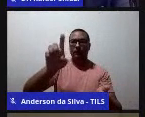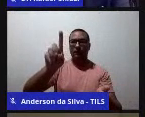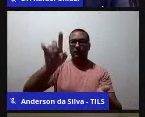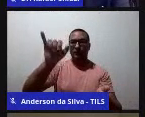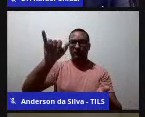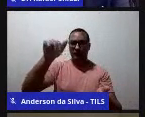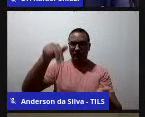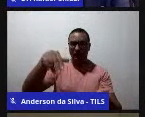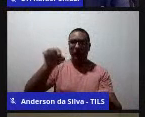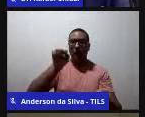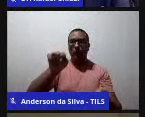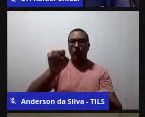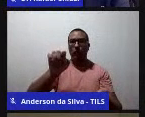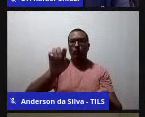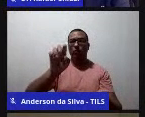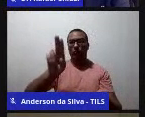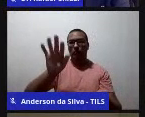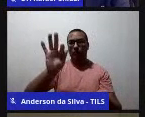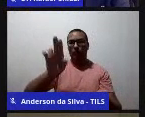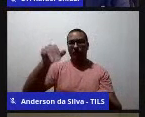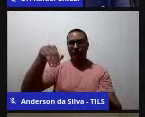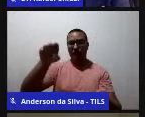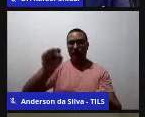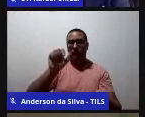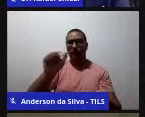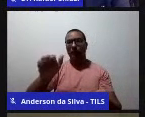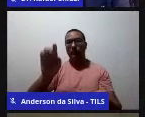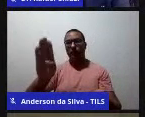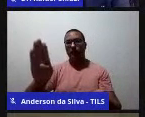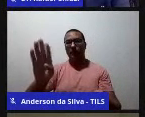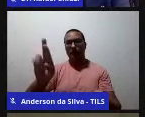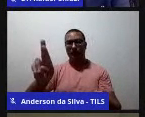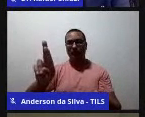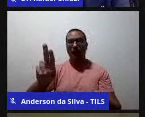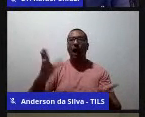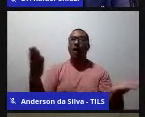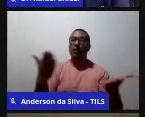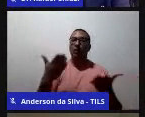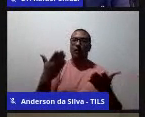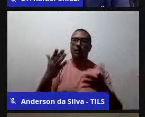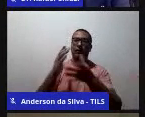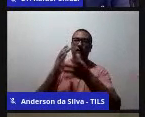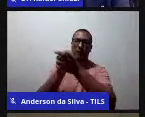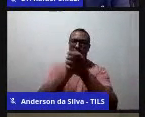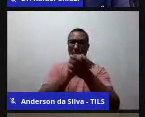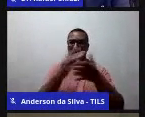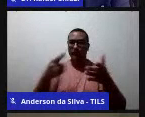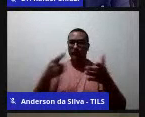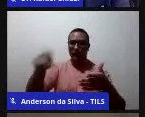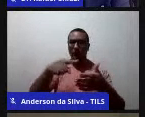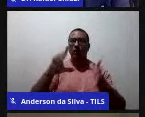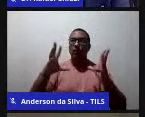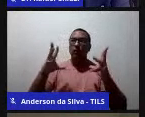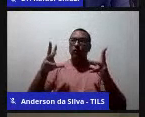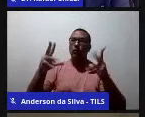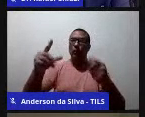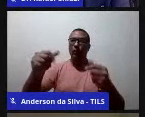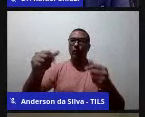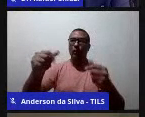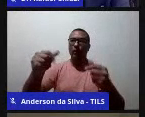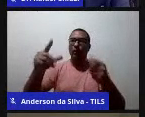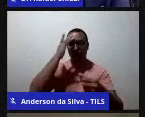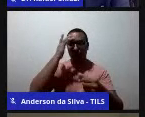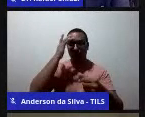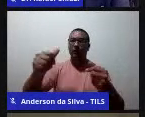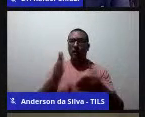igedin.fms.br. E aqui vai uma homenagem agora para todo mundo que ajudou e contribuiu